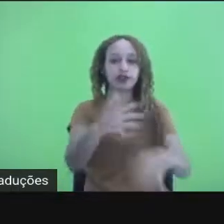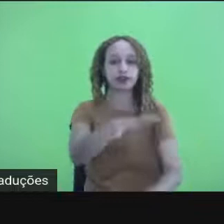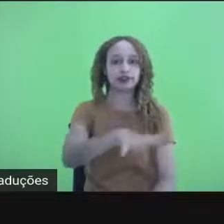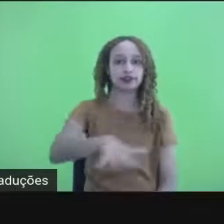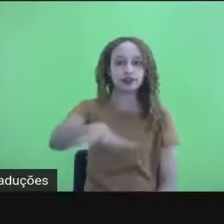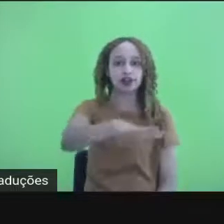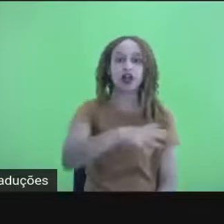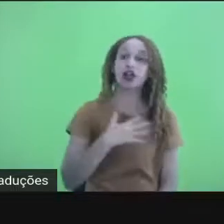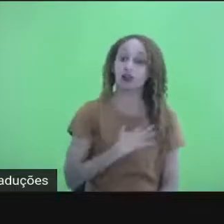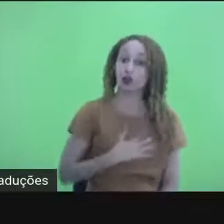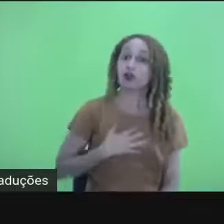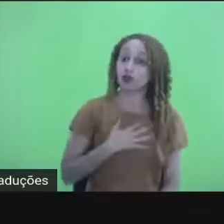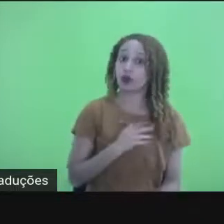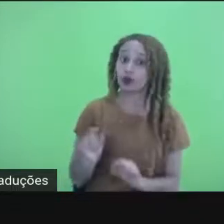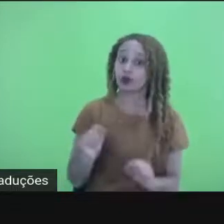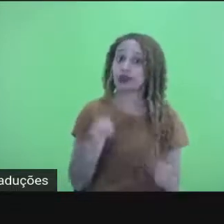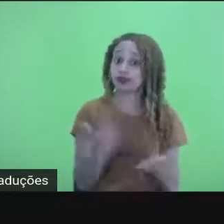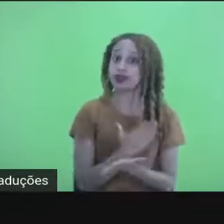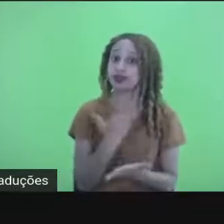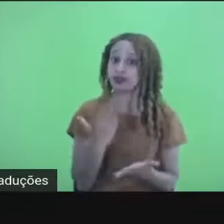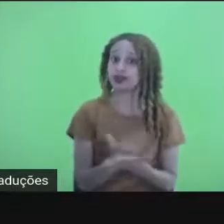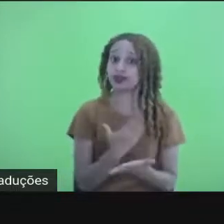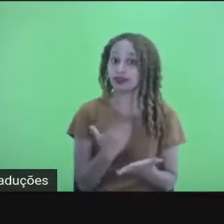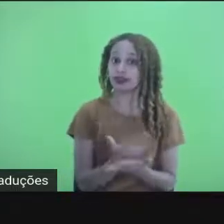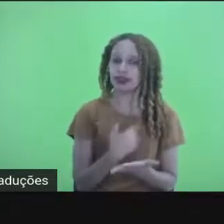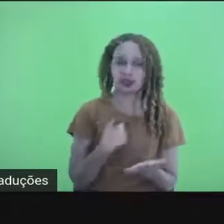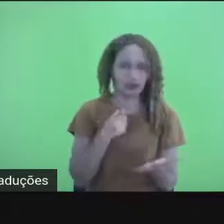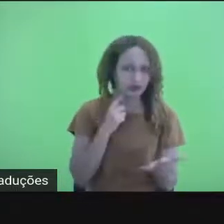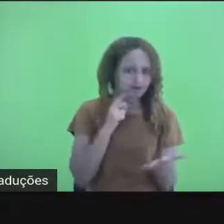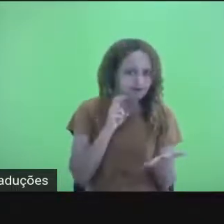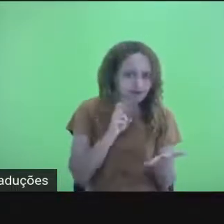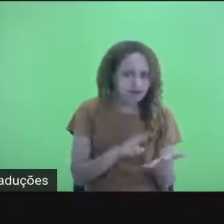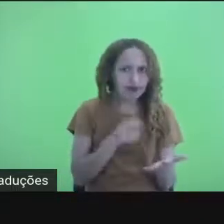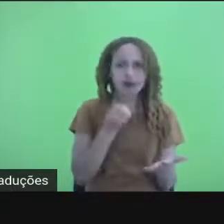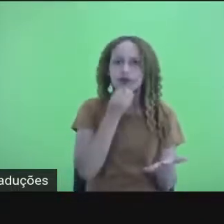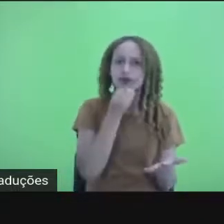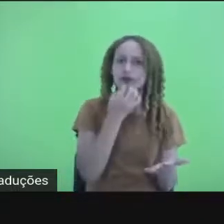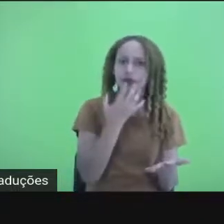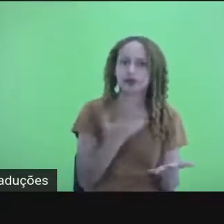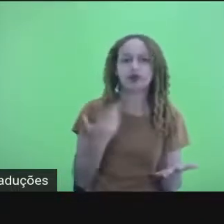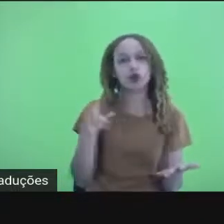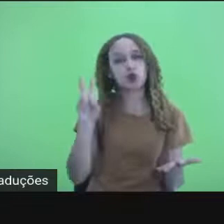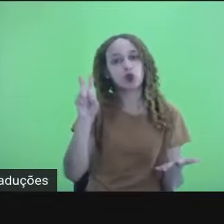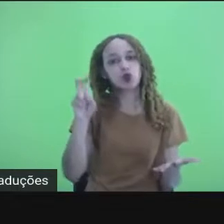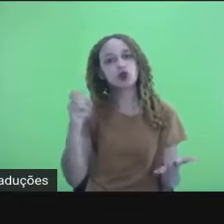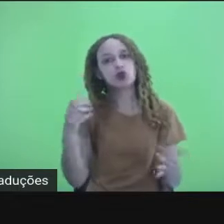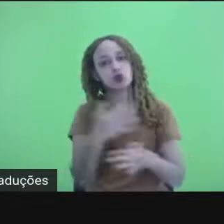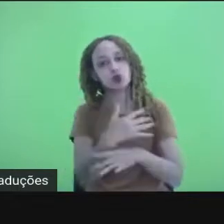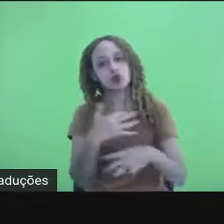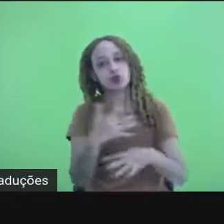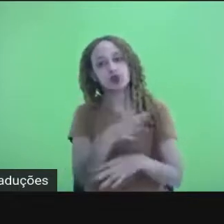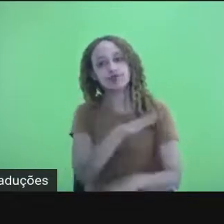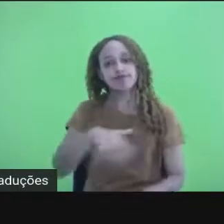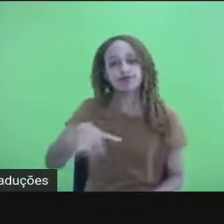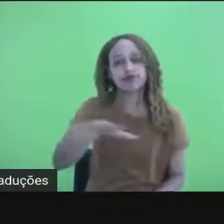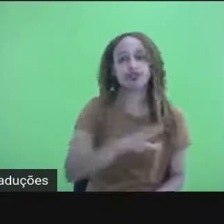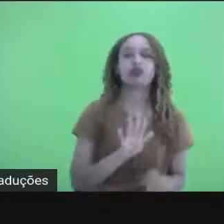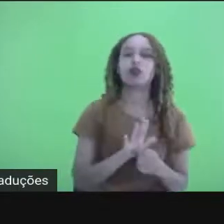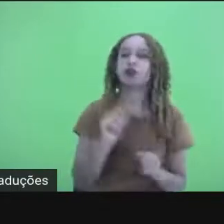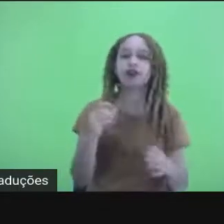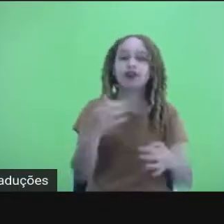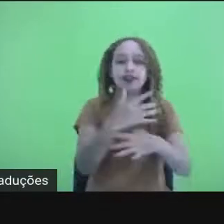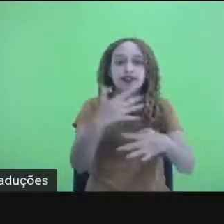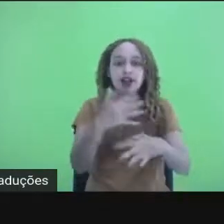muito desse livro, foi um dos primeiros livros críticos que eu li nessa área de urbanismo, e ele fala que a cidade é